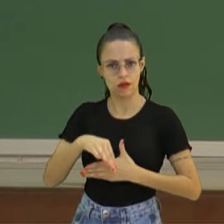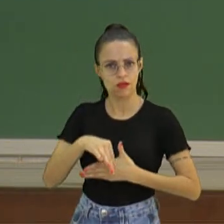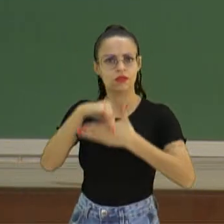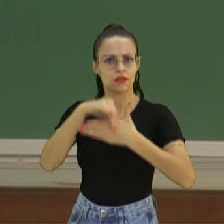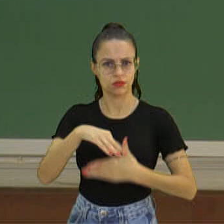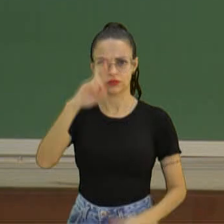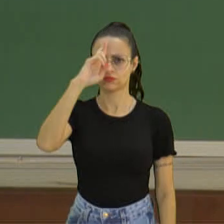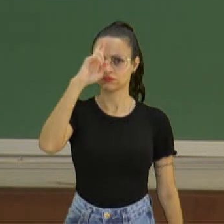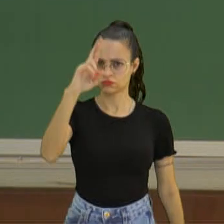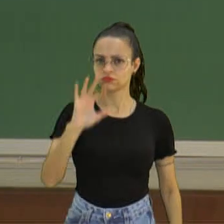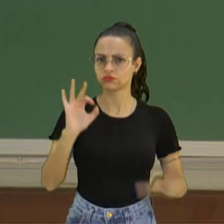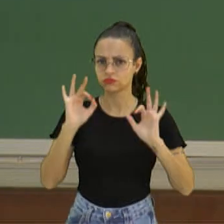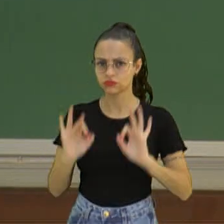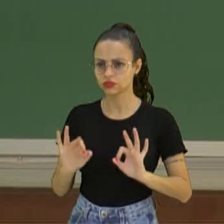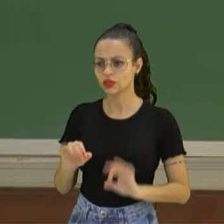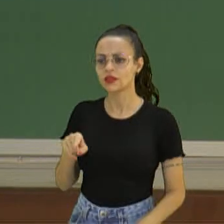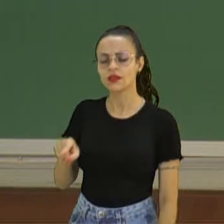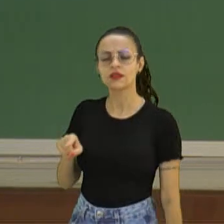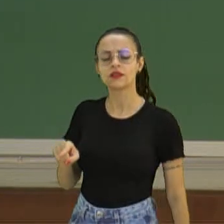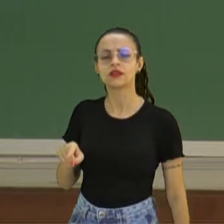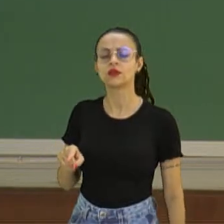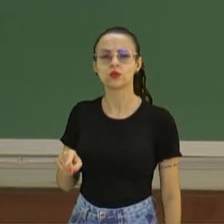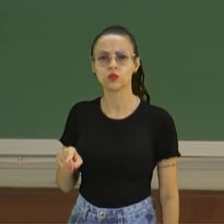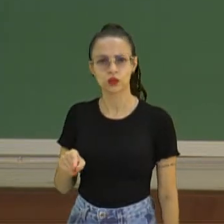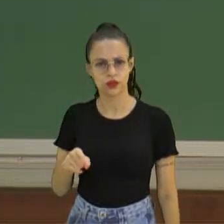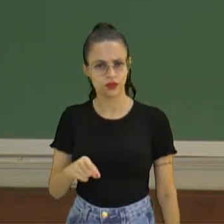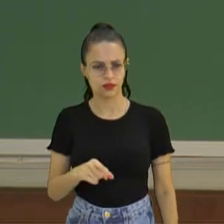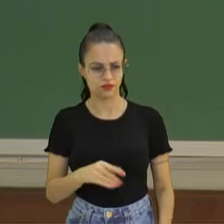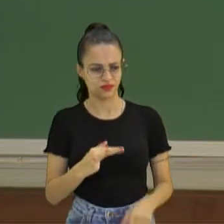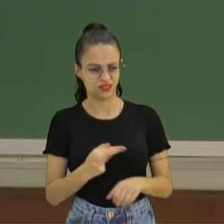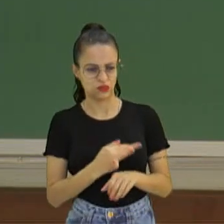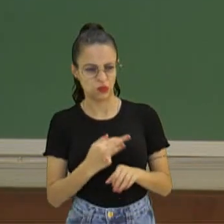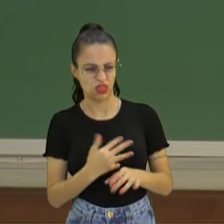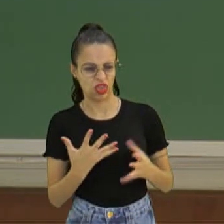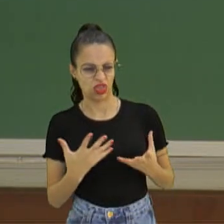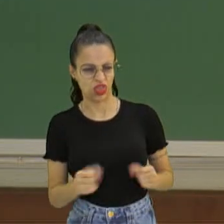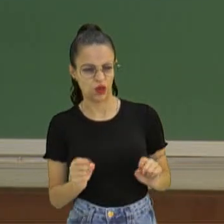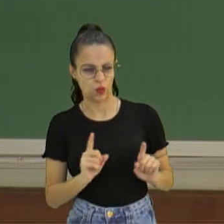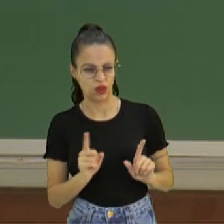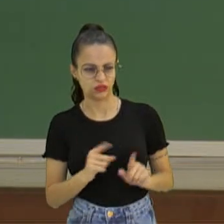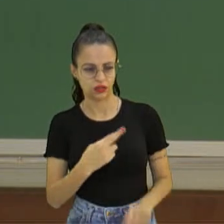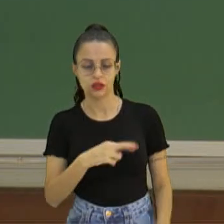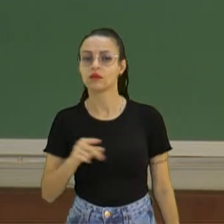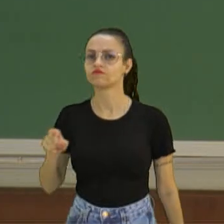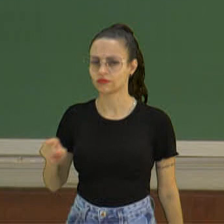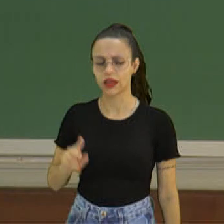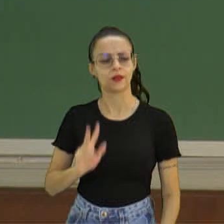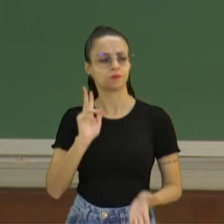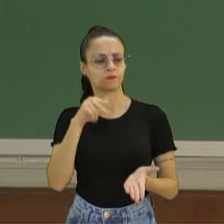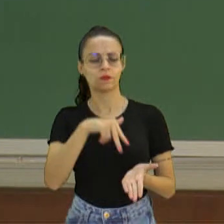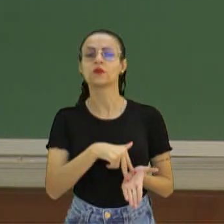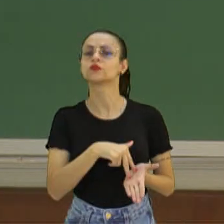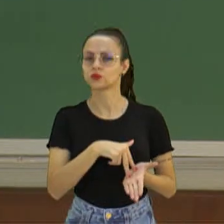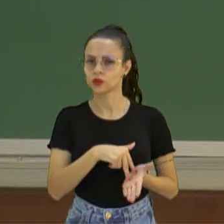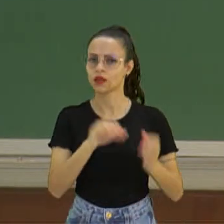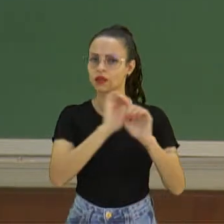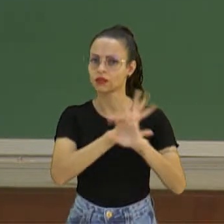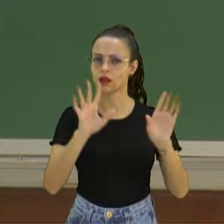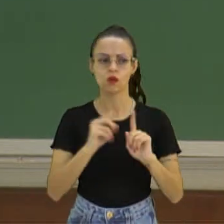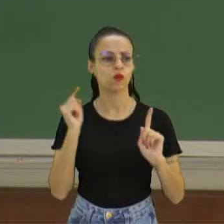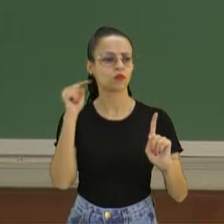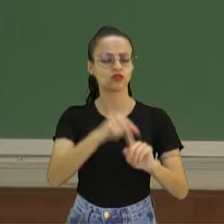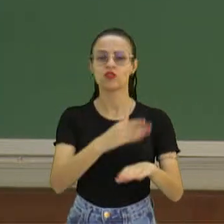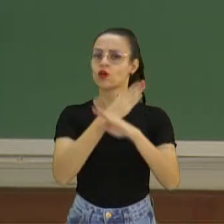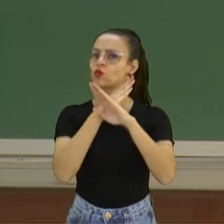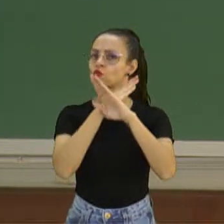ou Infiel um discípulo da sua religião ser intolerante ou praticarem tolerância ele tem que se posicionar de maneira clara e